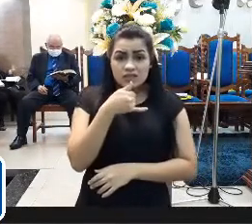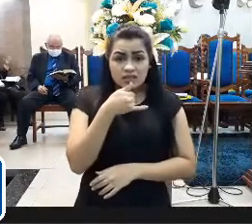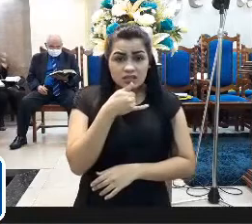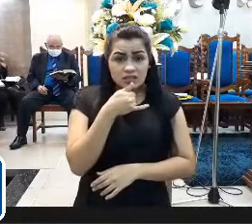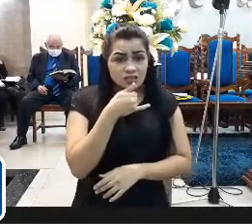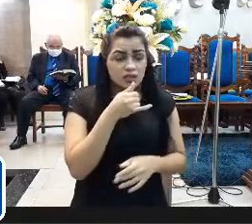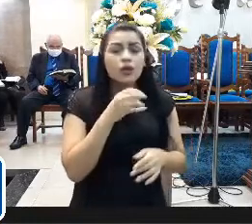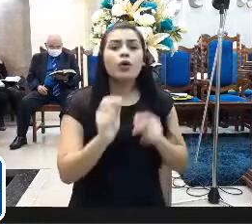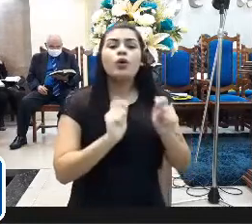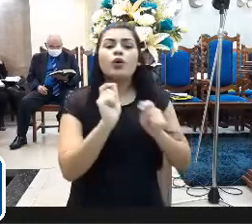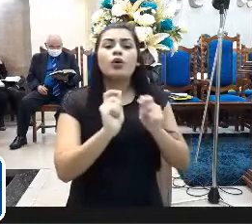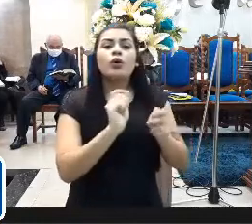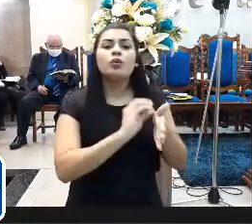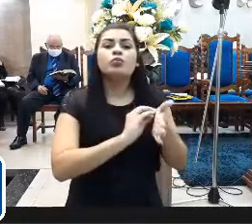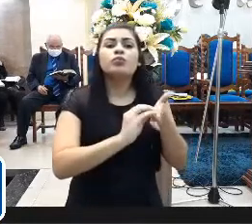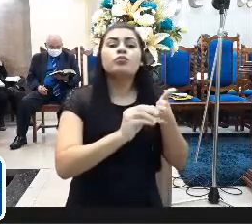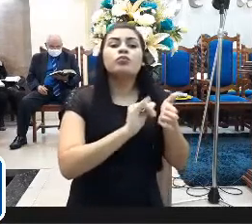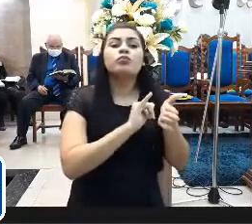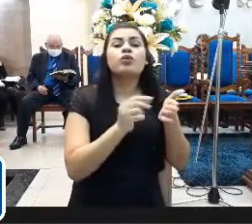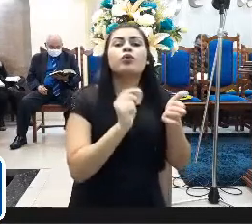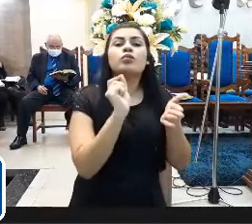diz? 4:14.